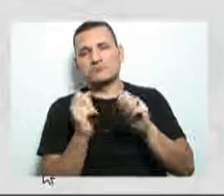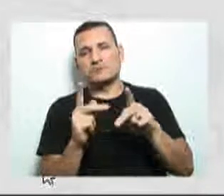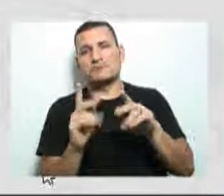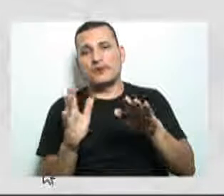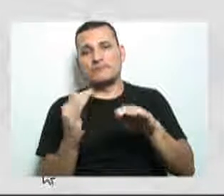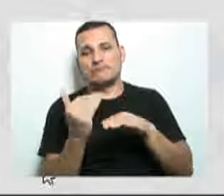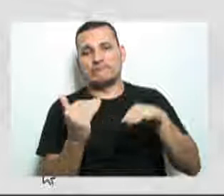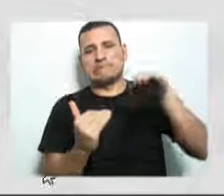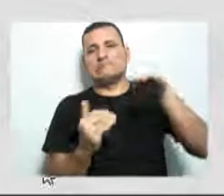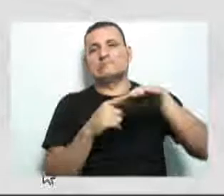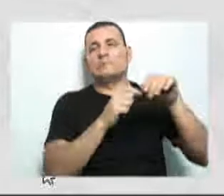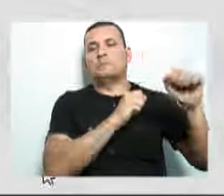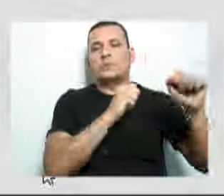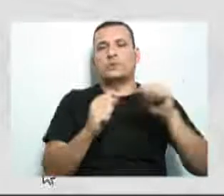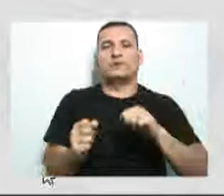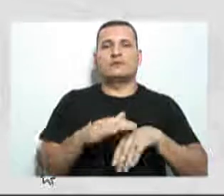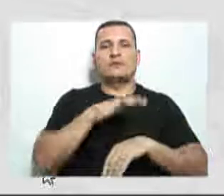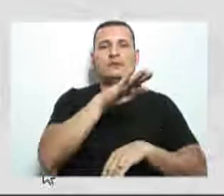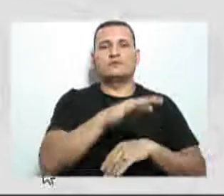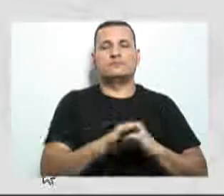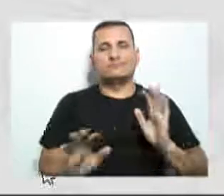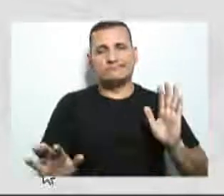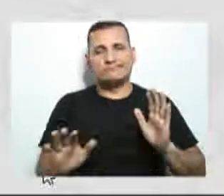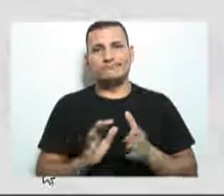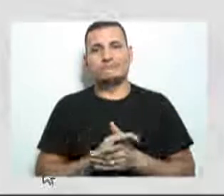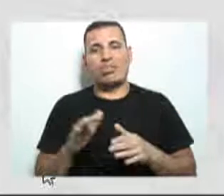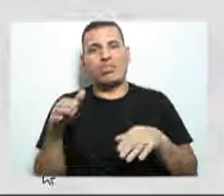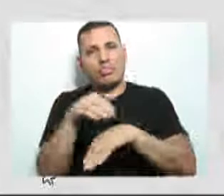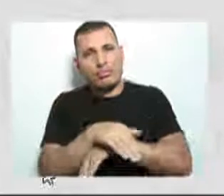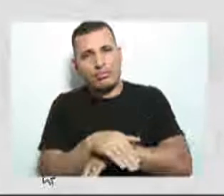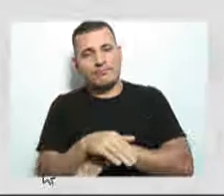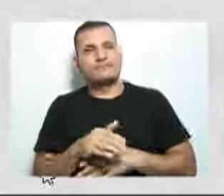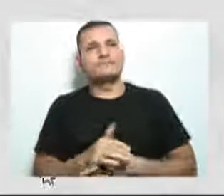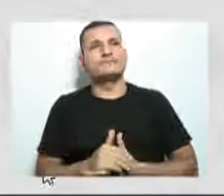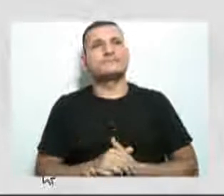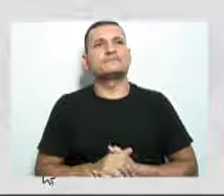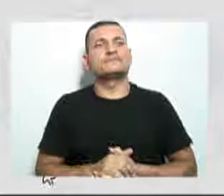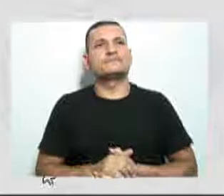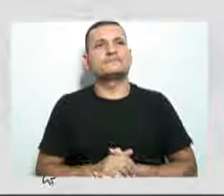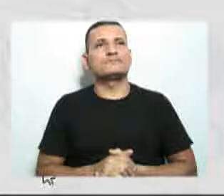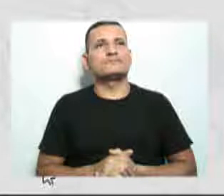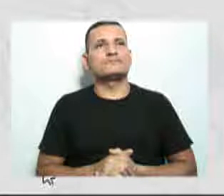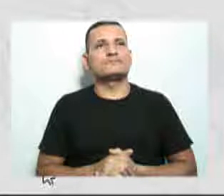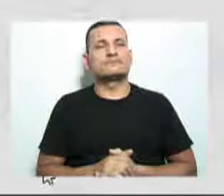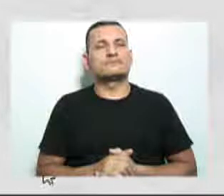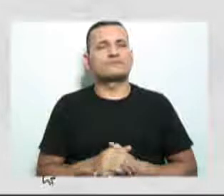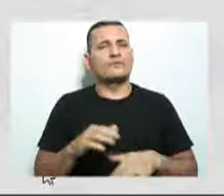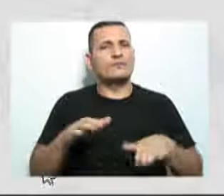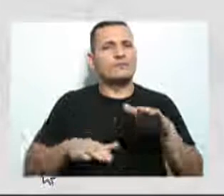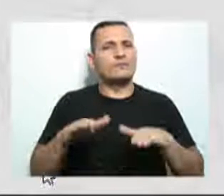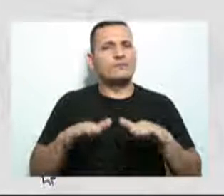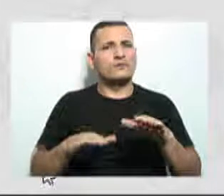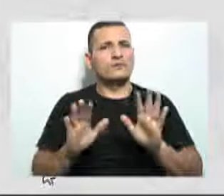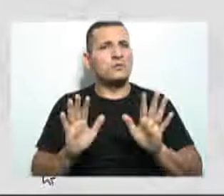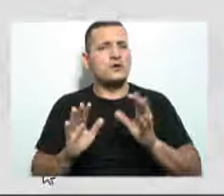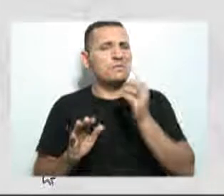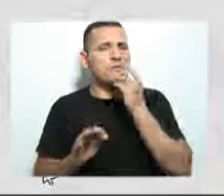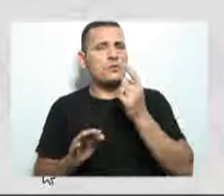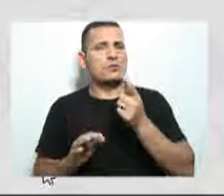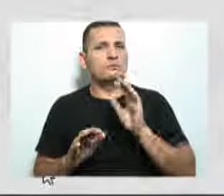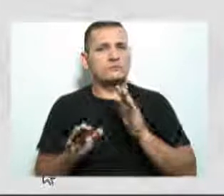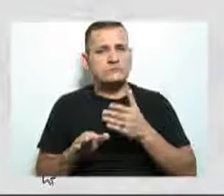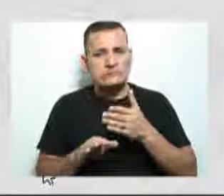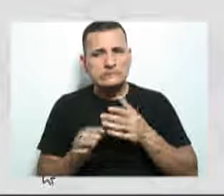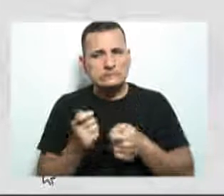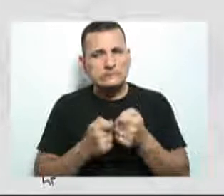esse poder aqui, né, coercitivo, acaba levando vantagem, tá? Então, muito cuidado. Às vezes nem é interessante entrar naquela